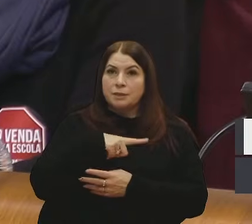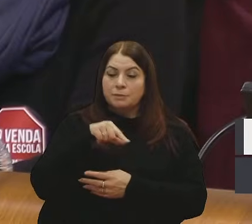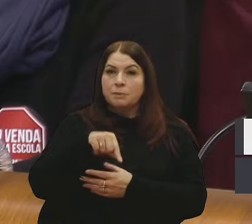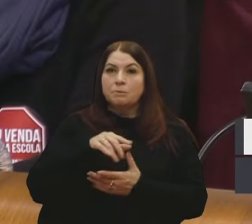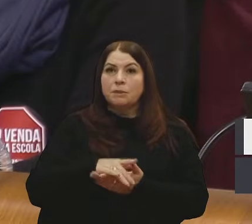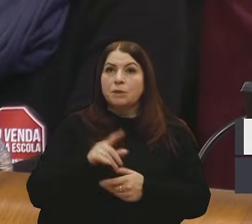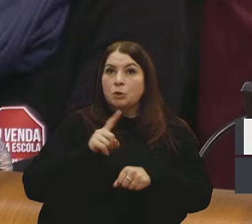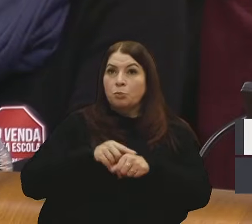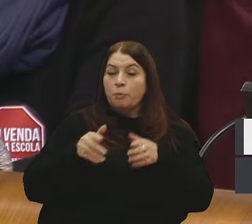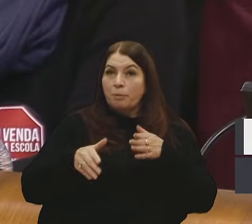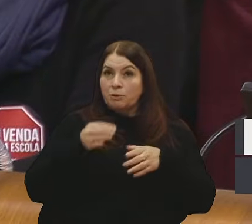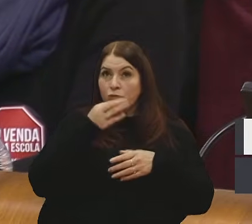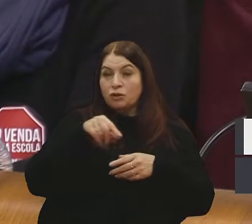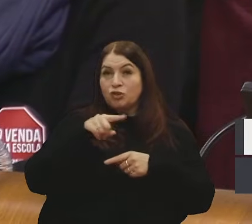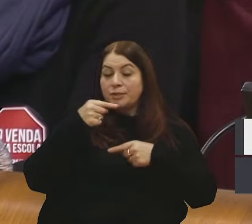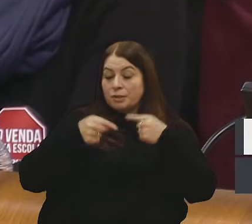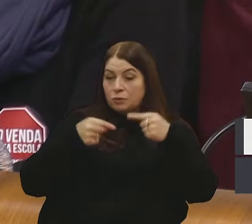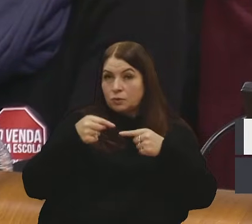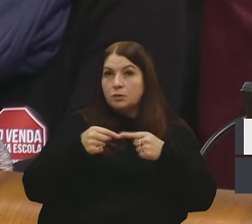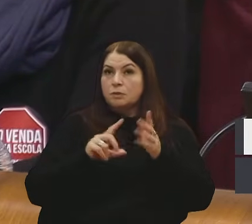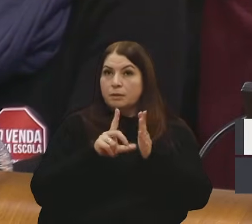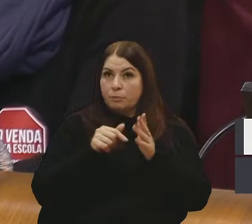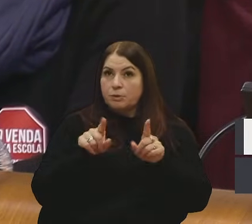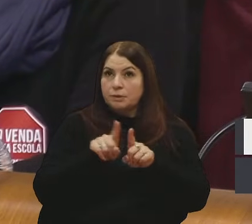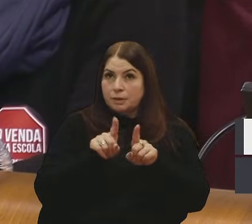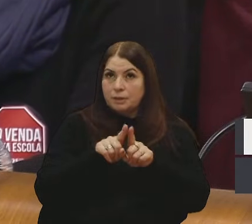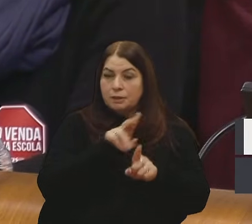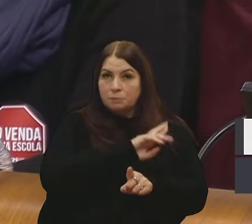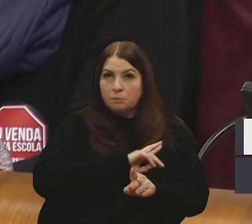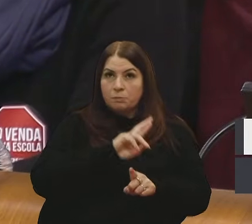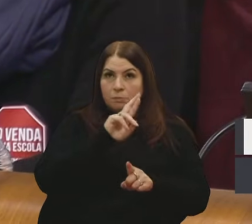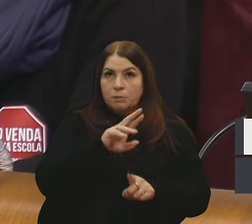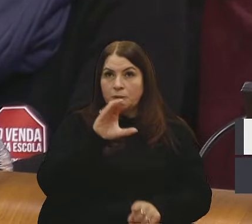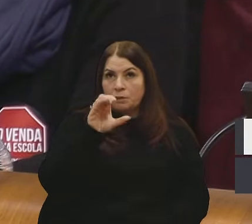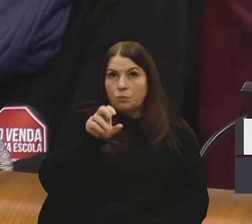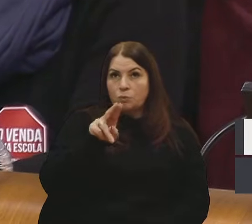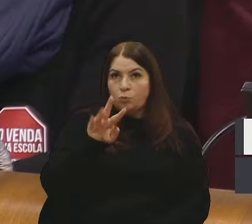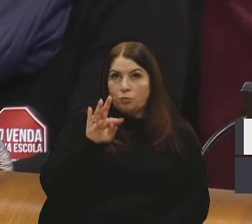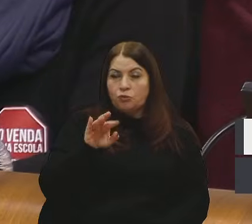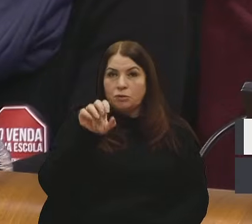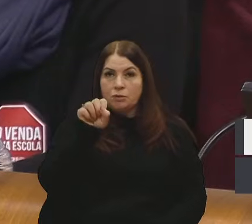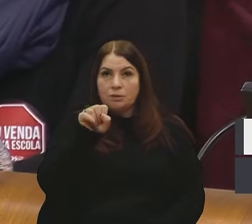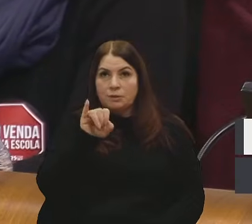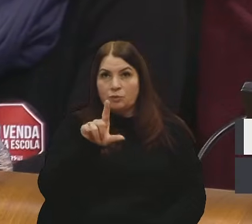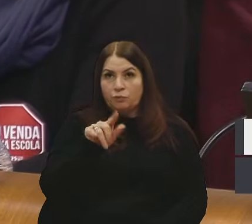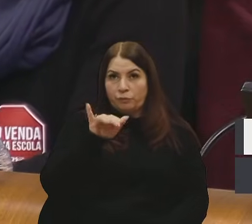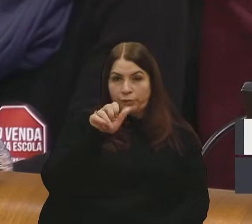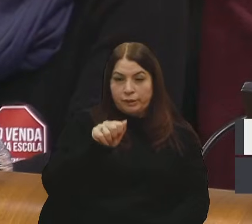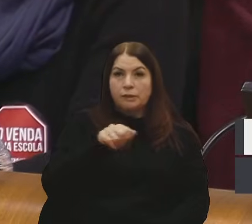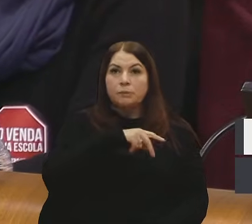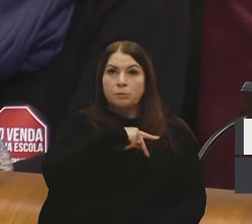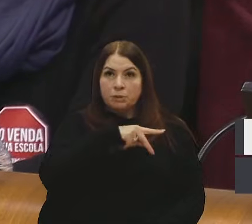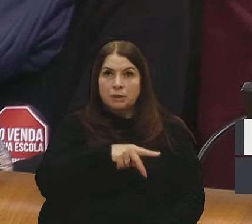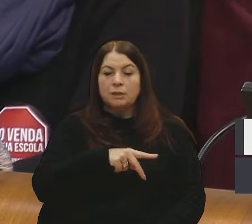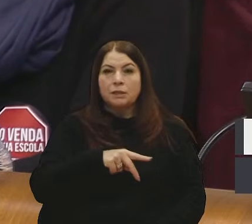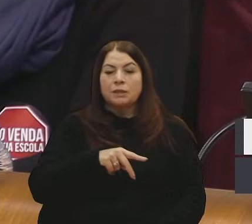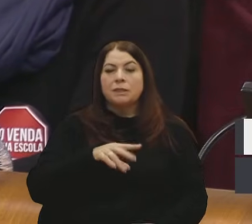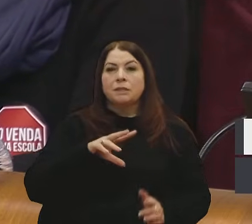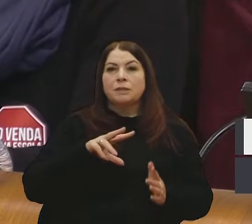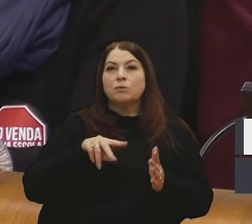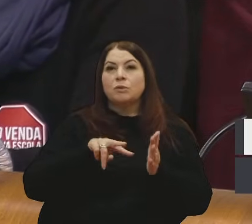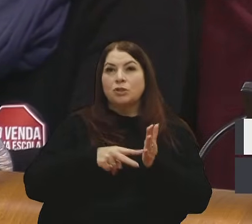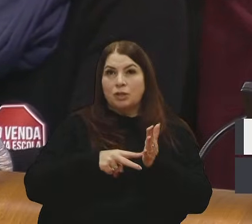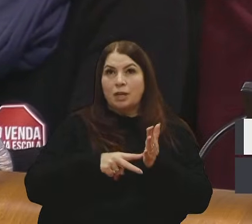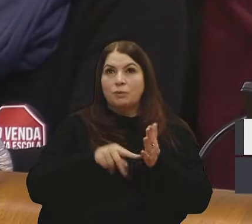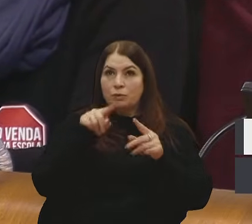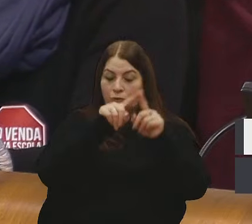exatamente no momento em Caxias discutindo, e depois tem aqui a representante da CUT, a Silvana, que também é presidente aqui do Sindicerve.